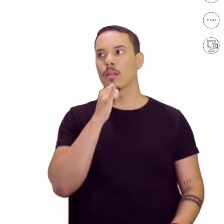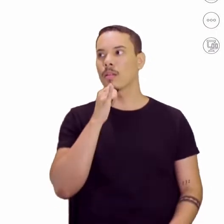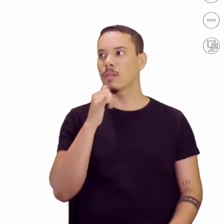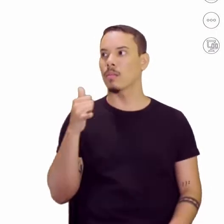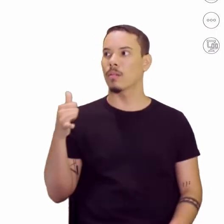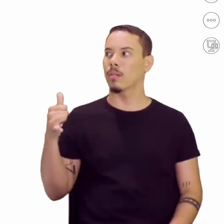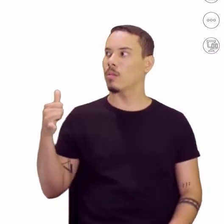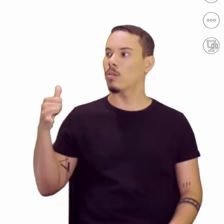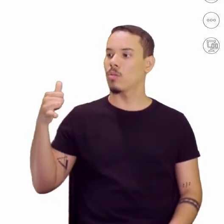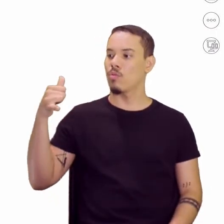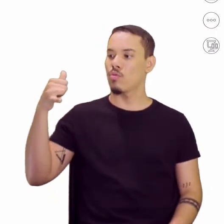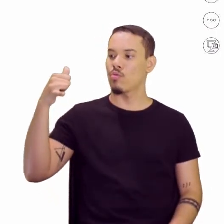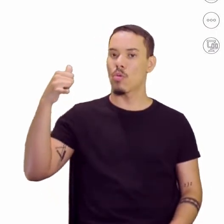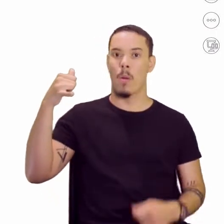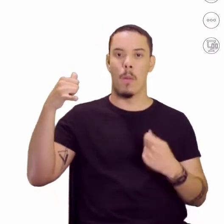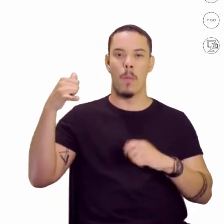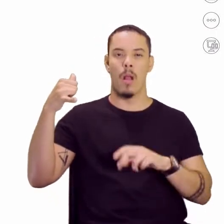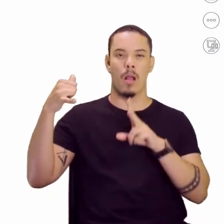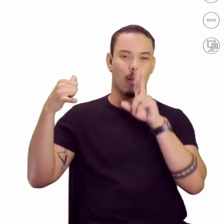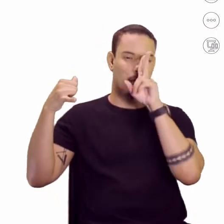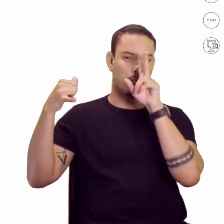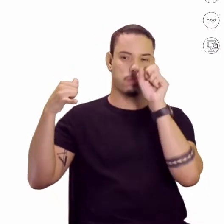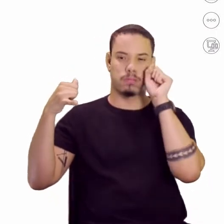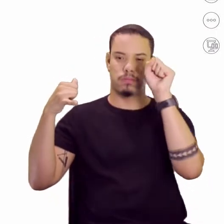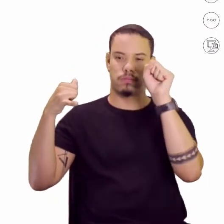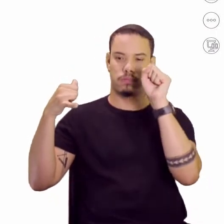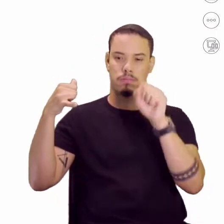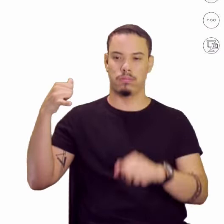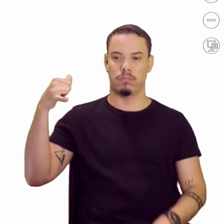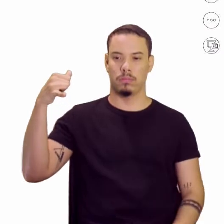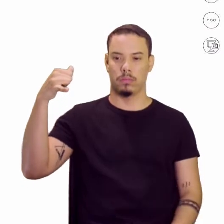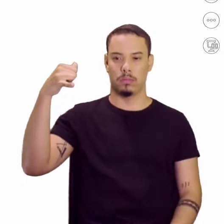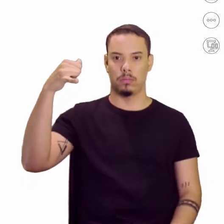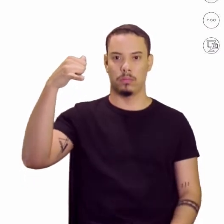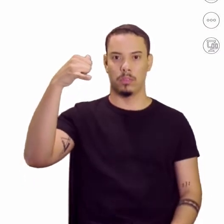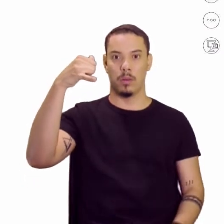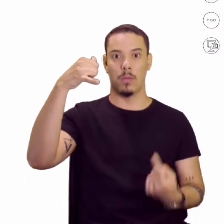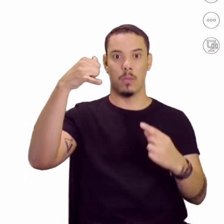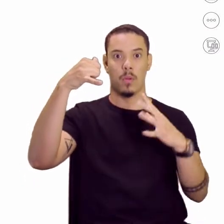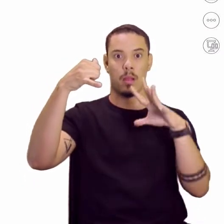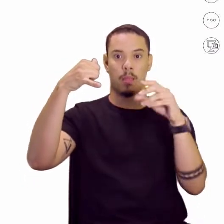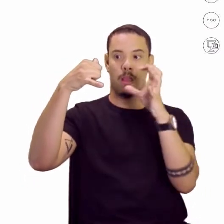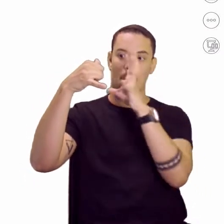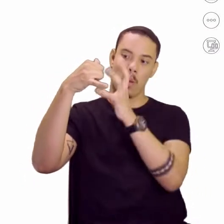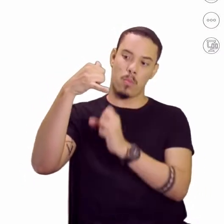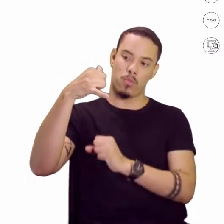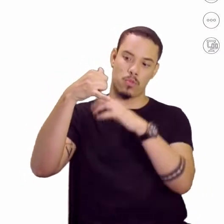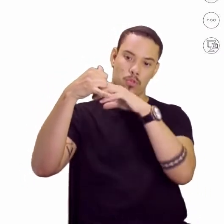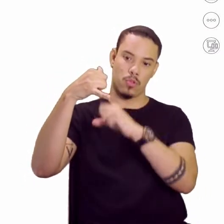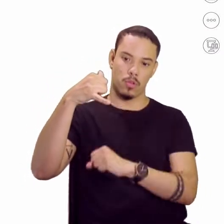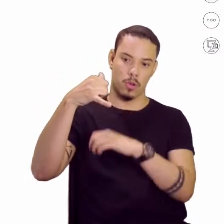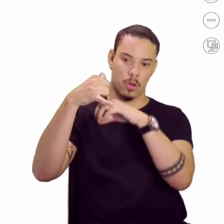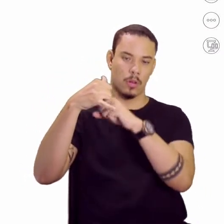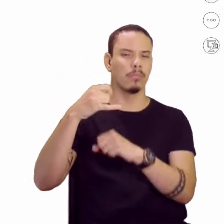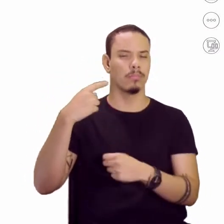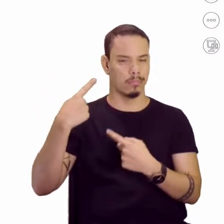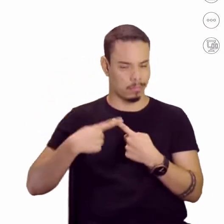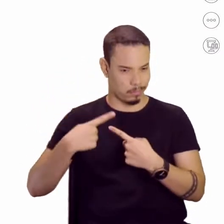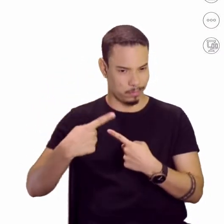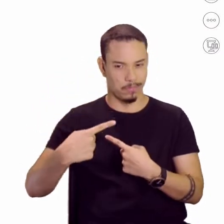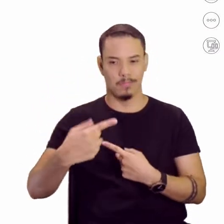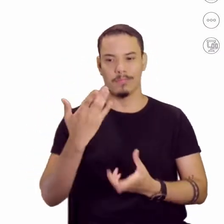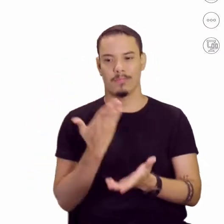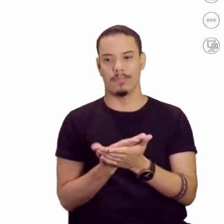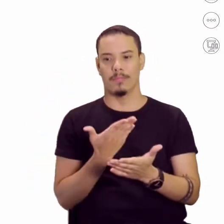por exemplo, ele precisa de uma força grande para manter lá em cima, porque a Terra está puxando ele. Né? Mas nós vamos ver esse outro tipo de movimento